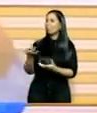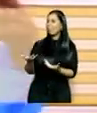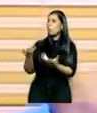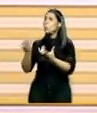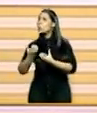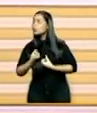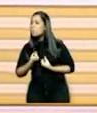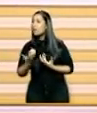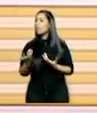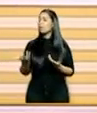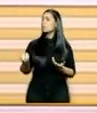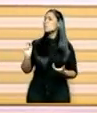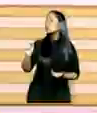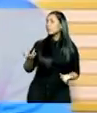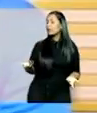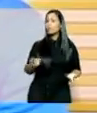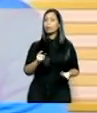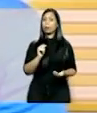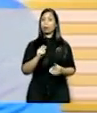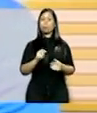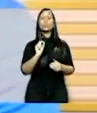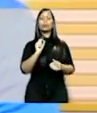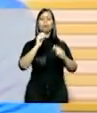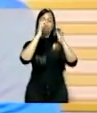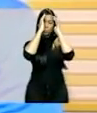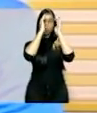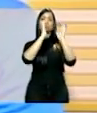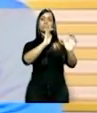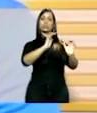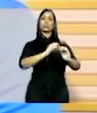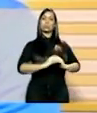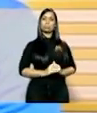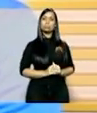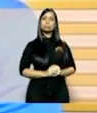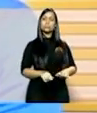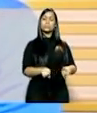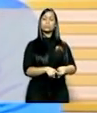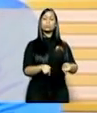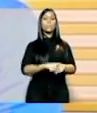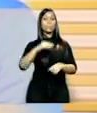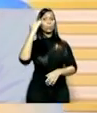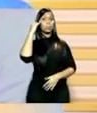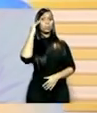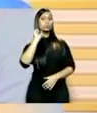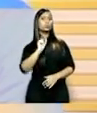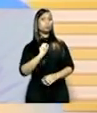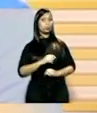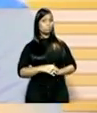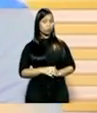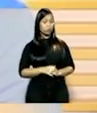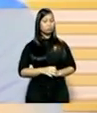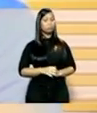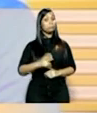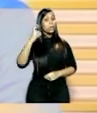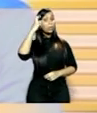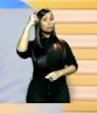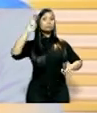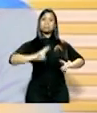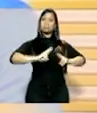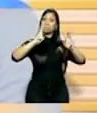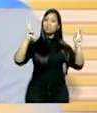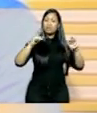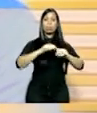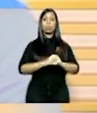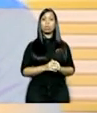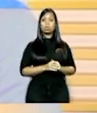empatia? Qual que é a sua visão? É o respeito. É o respeito e o entendimento de que as culturas são diferentes,